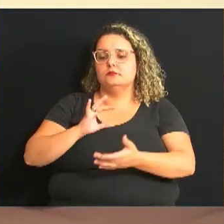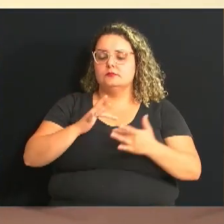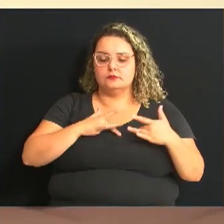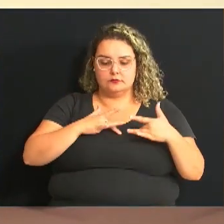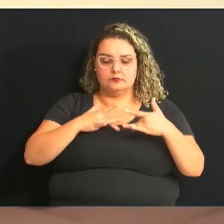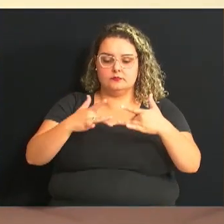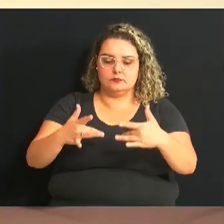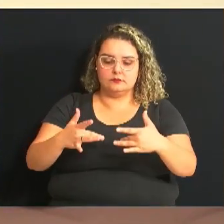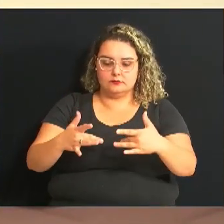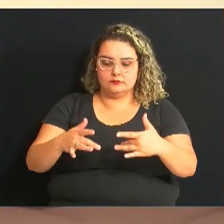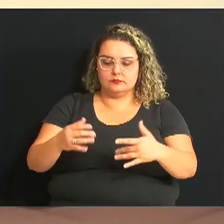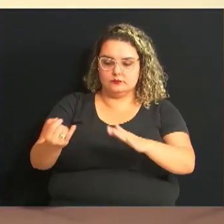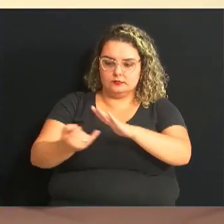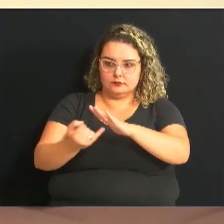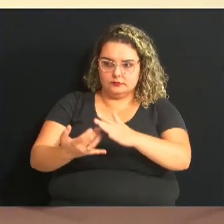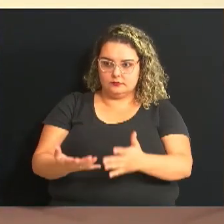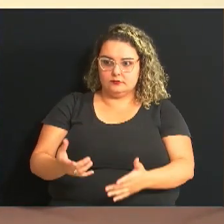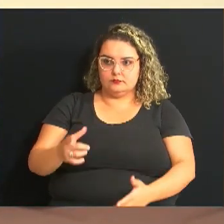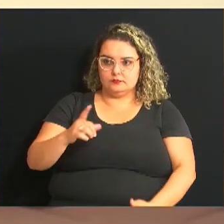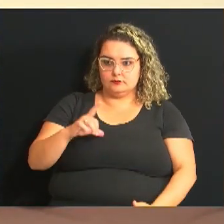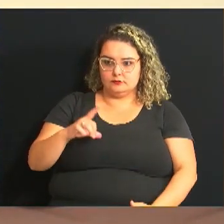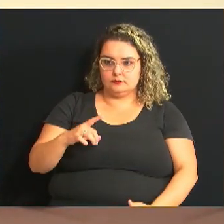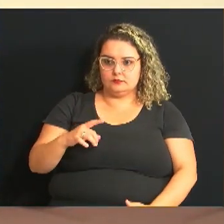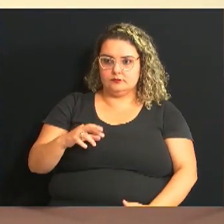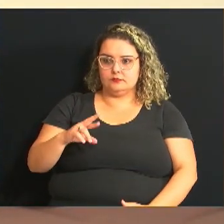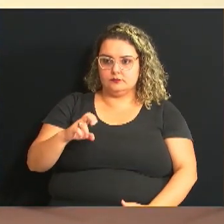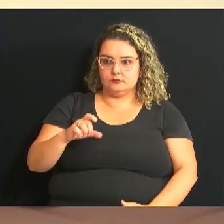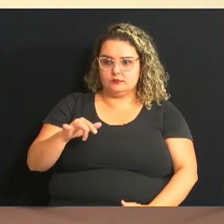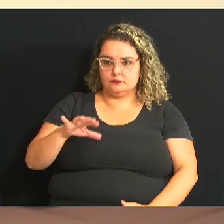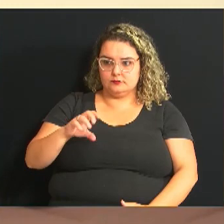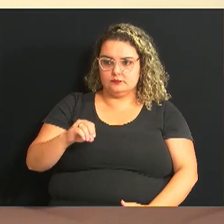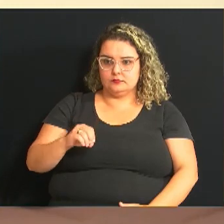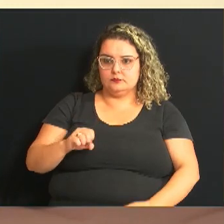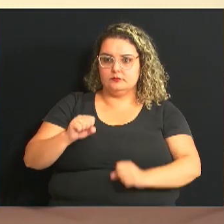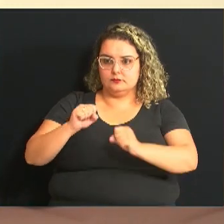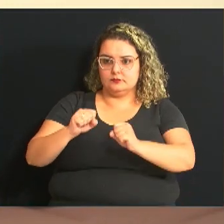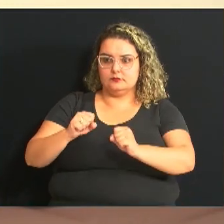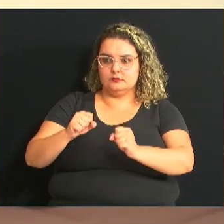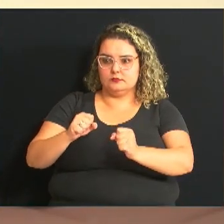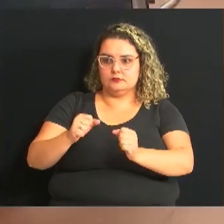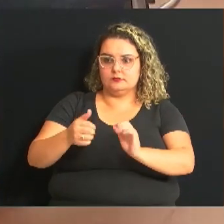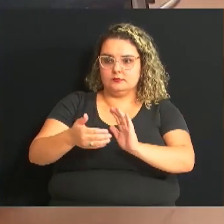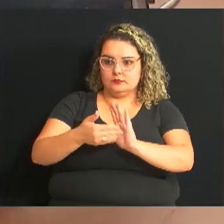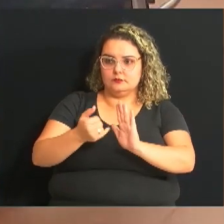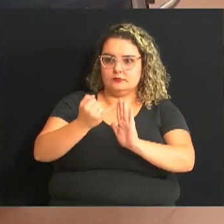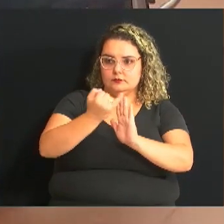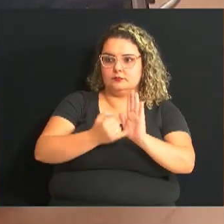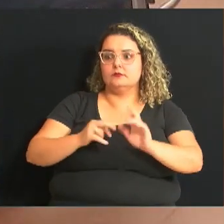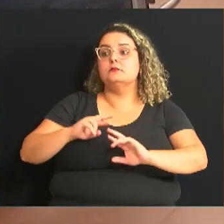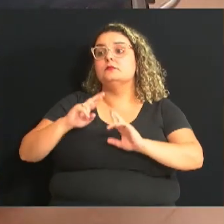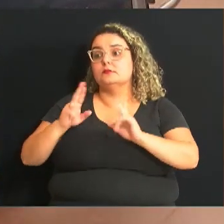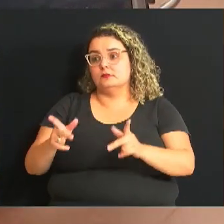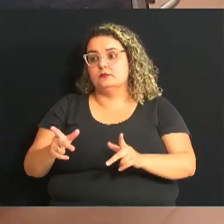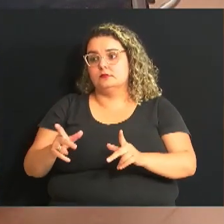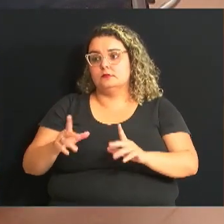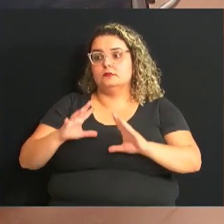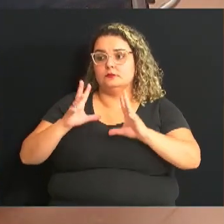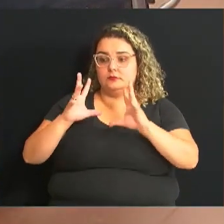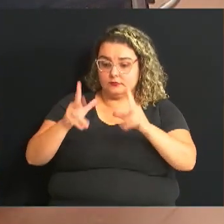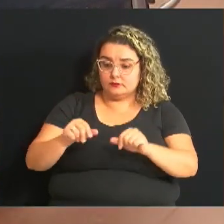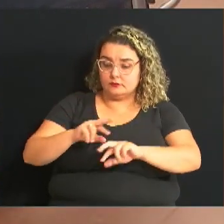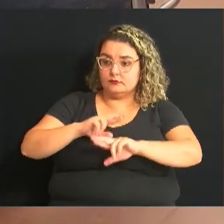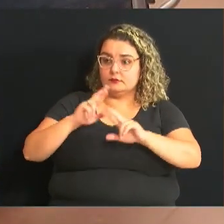lá, tenho a doação, tenho um recibo que depois eu posso abater no meu imposto de renda, que é diferente, totalmente diferente